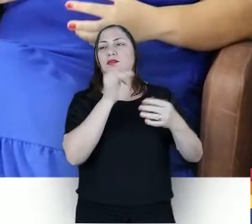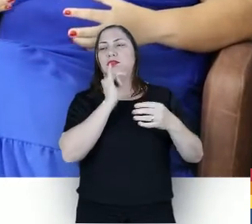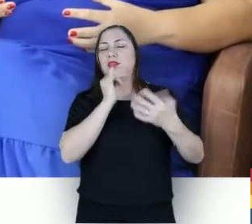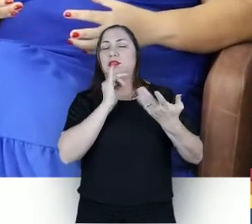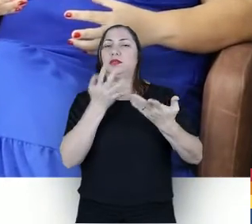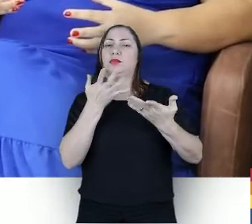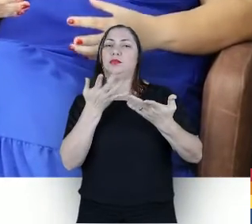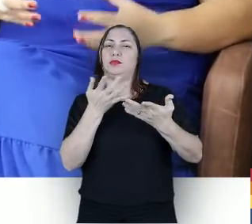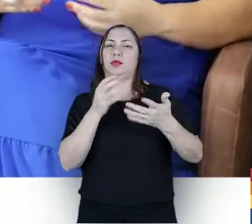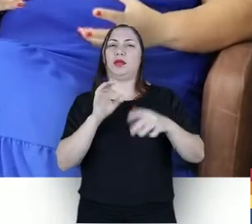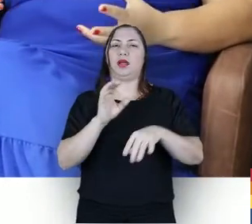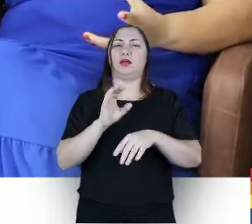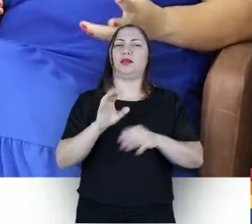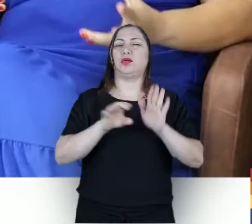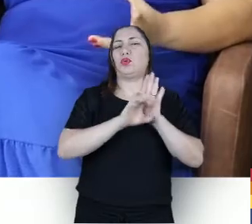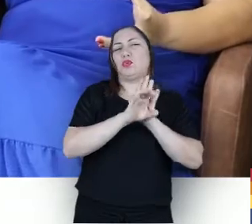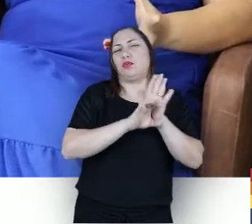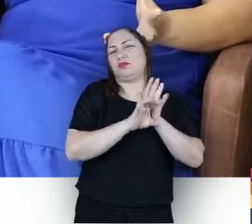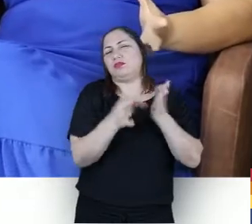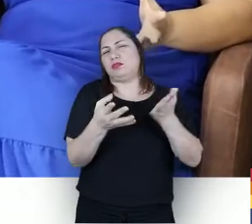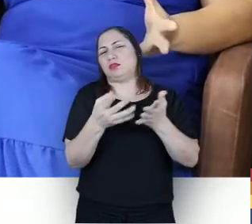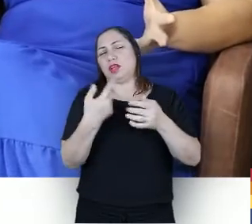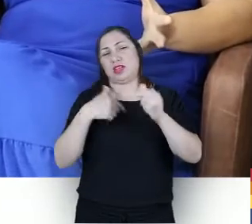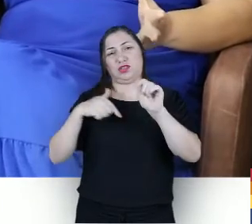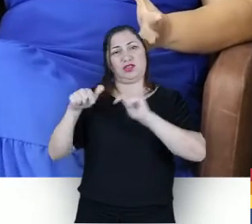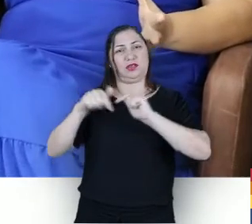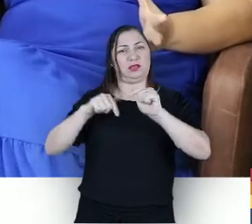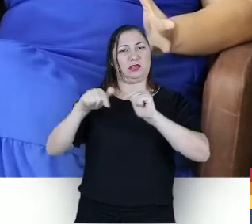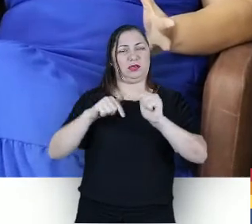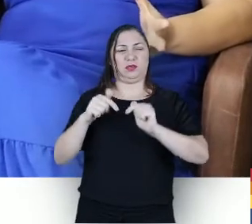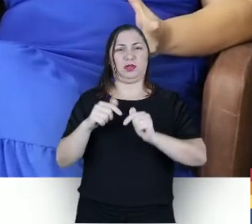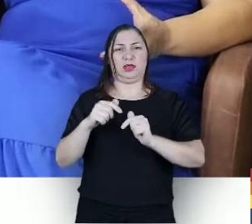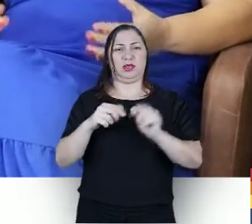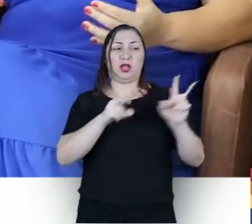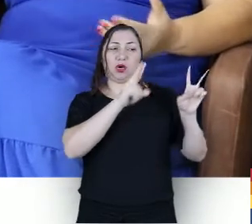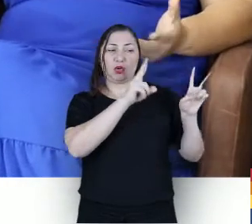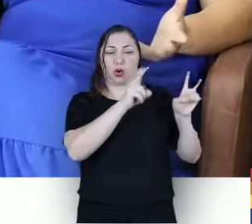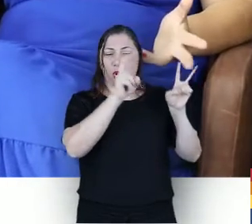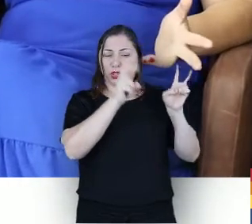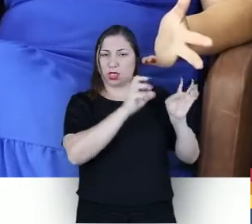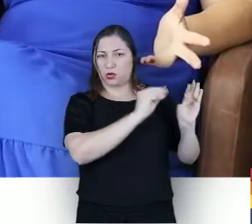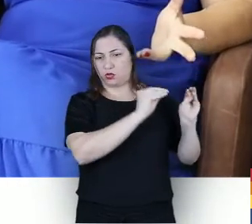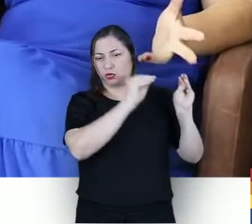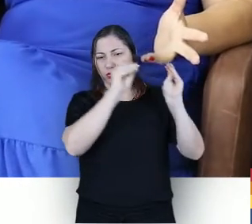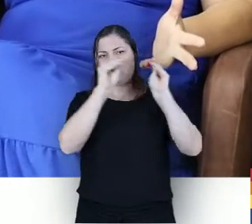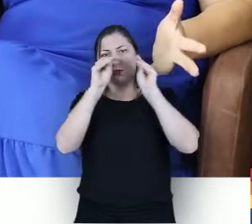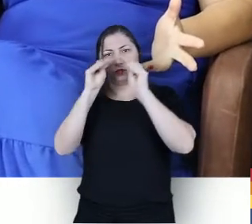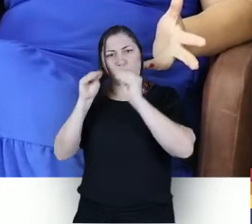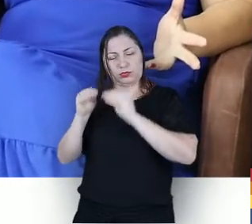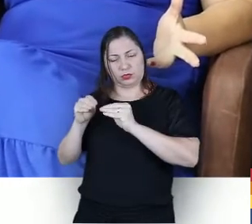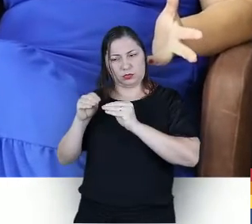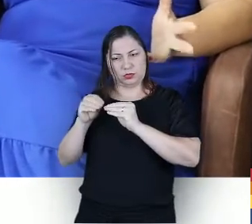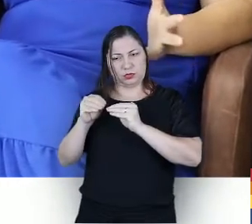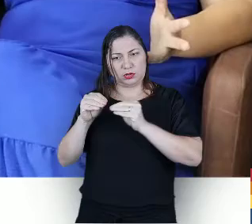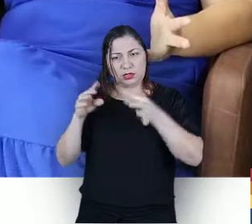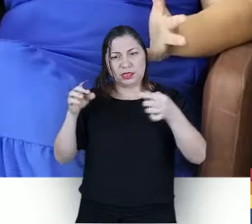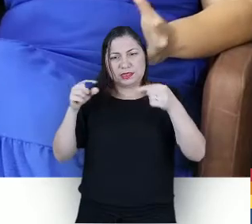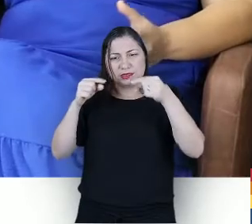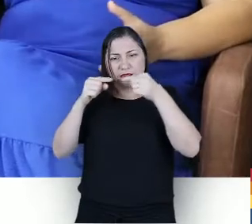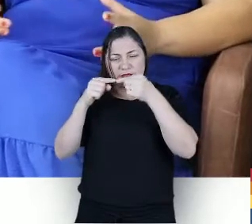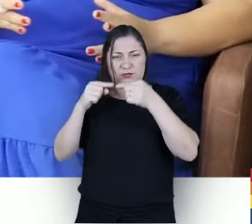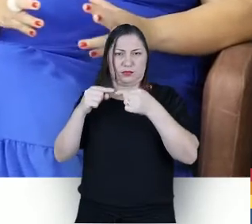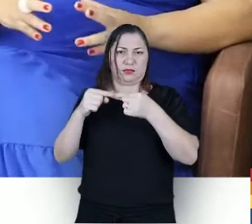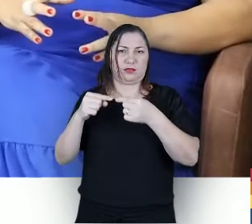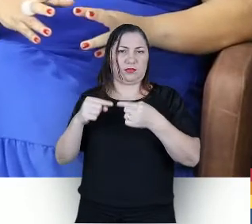os conteúdos, né? Porque a gente está falando os itinerários formativos, a gente está falando da parte diversificada, né, do